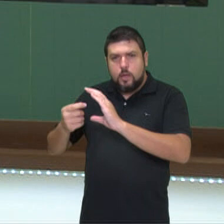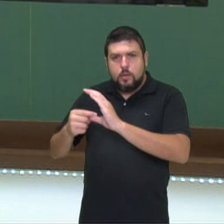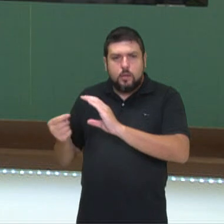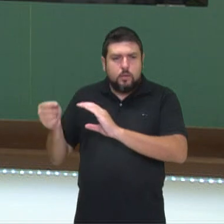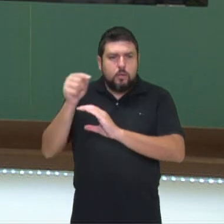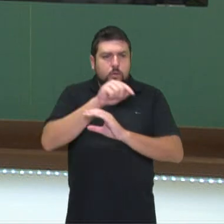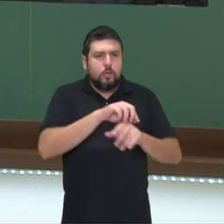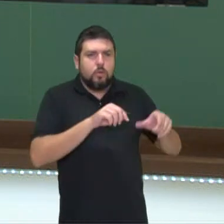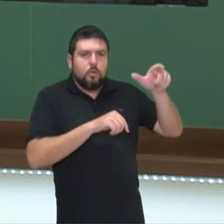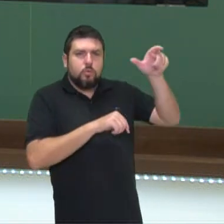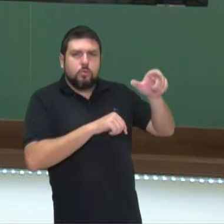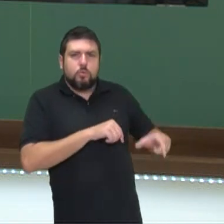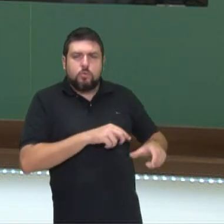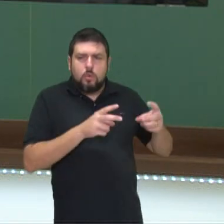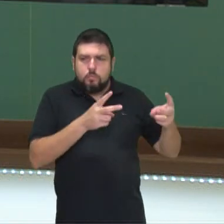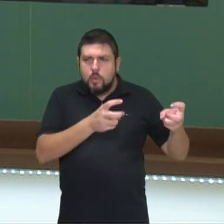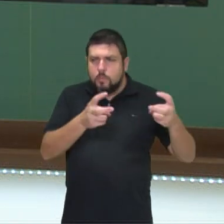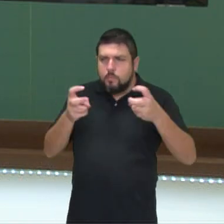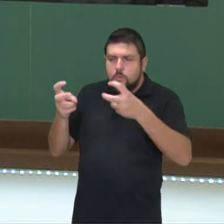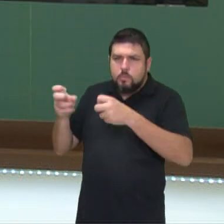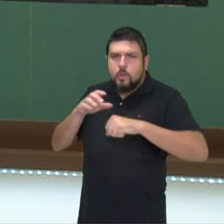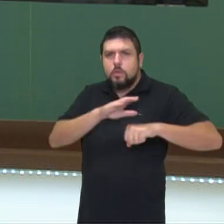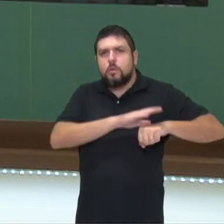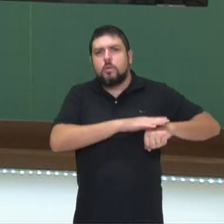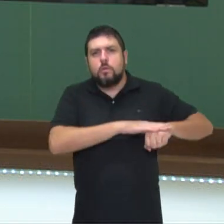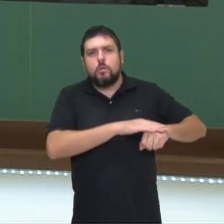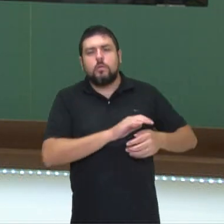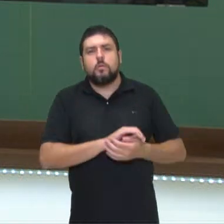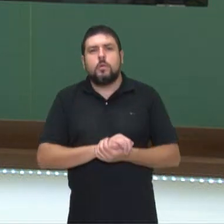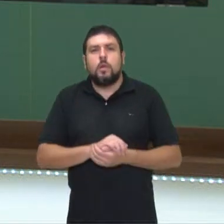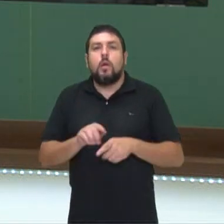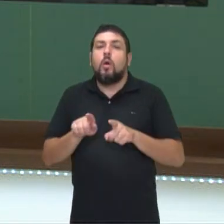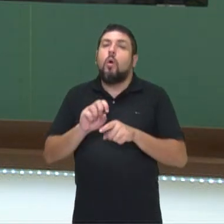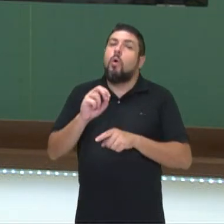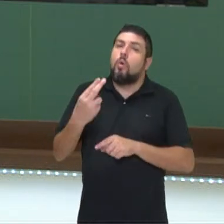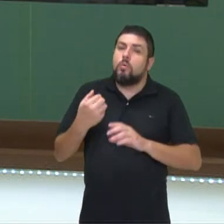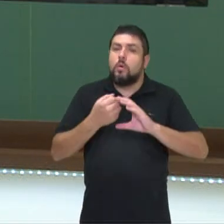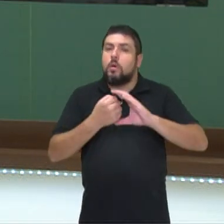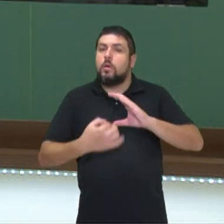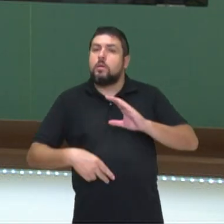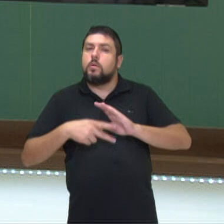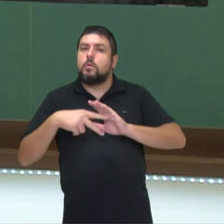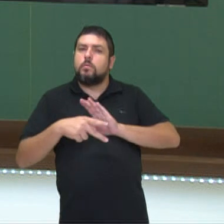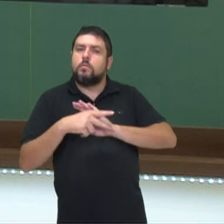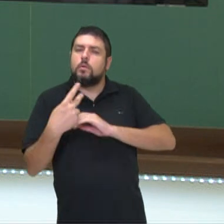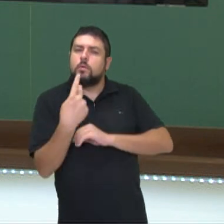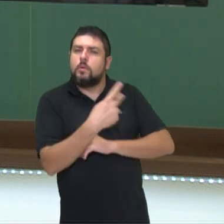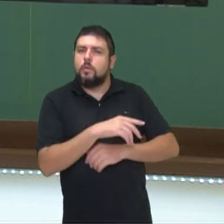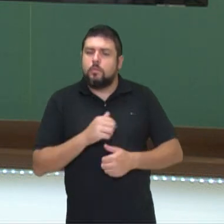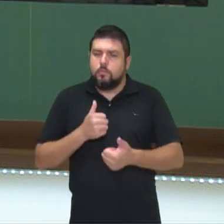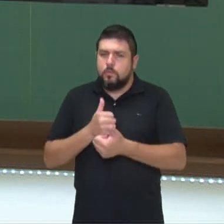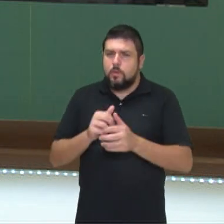sujeito, ou então a atribuição de característica ao próprio sujeito nesses predicados.